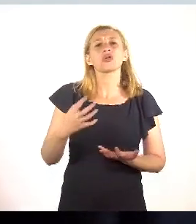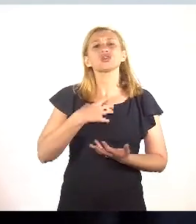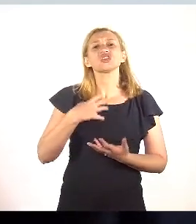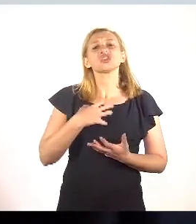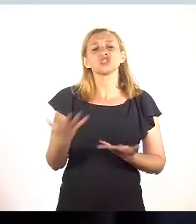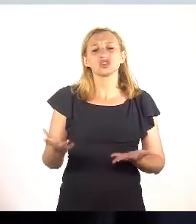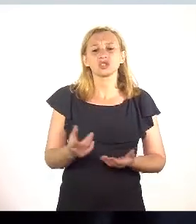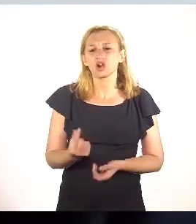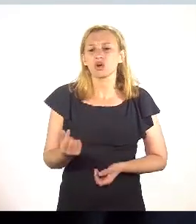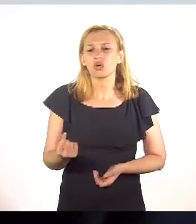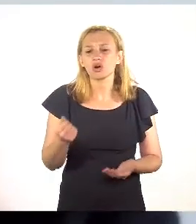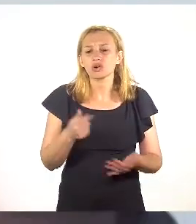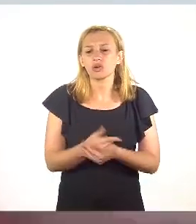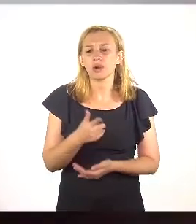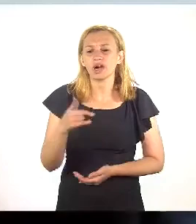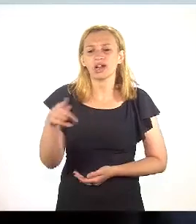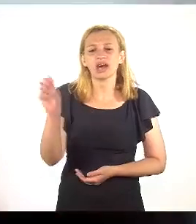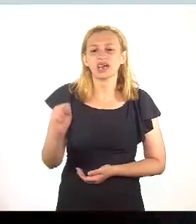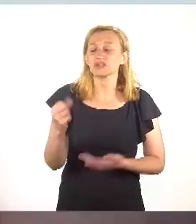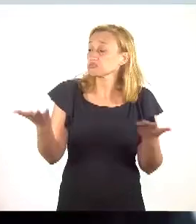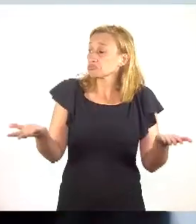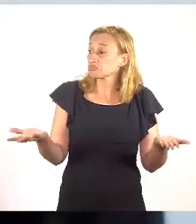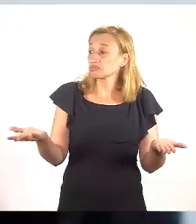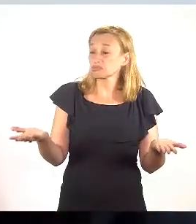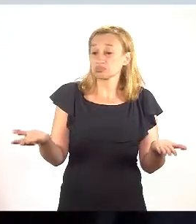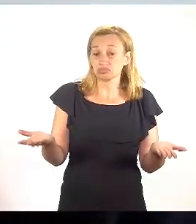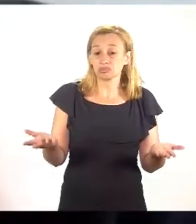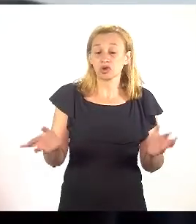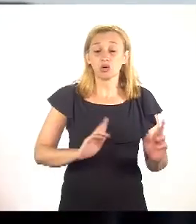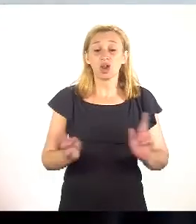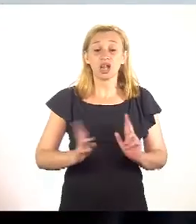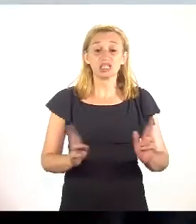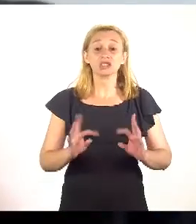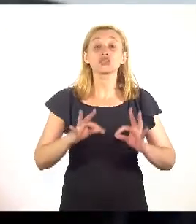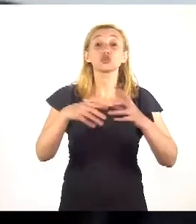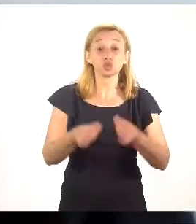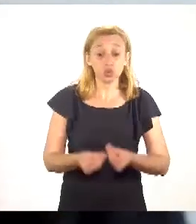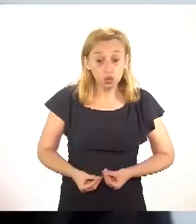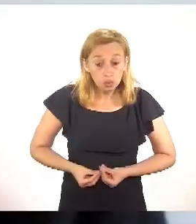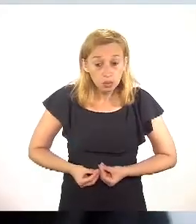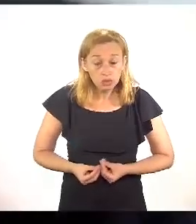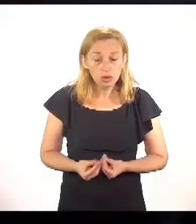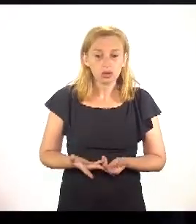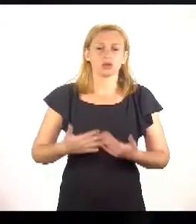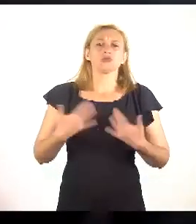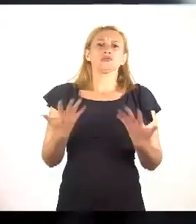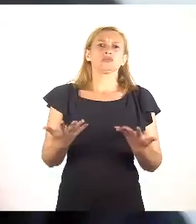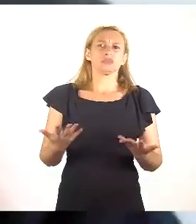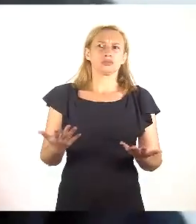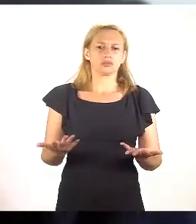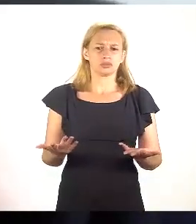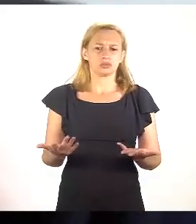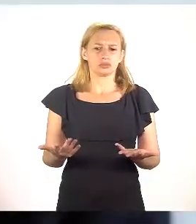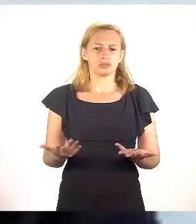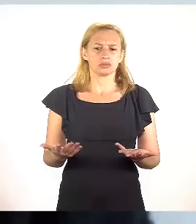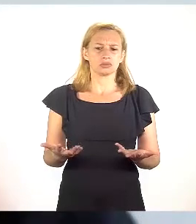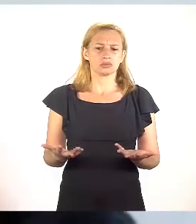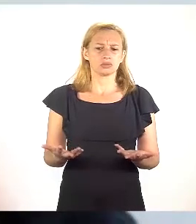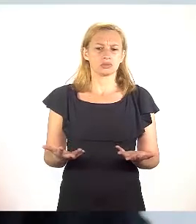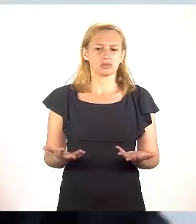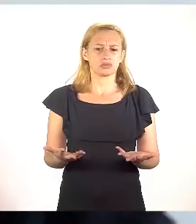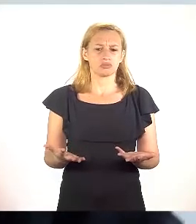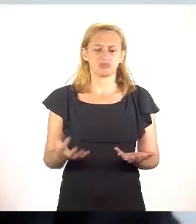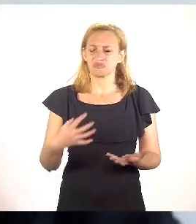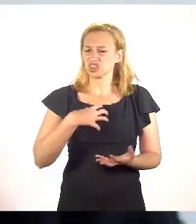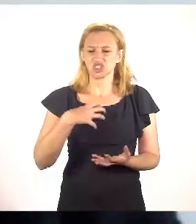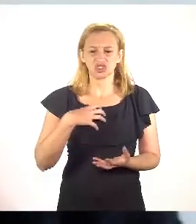quanto custava comprar o bujão de gás, tentando a correlação daquilo, e isso era algo que chocava, por não fazer sentido